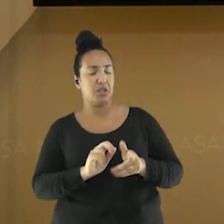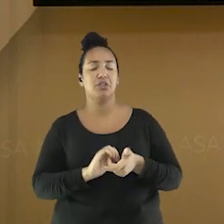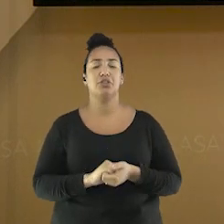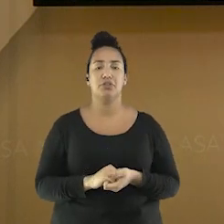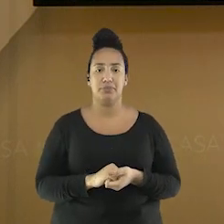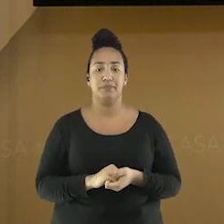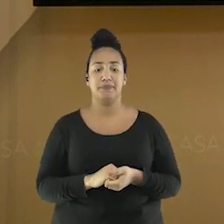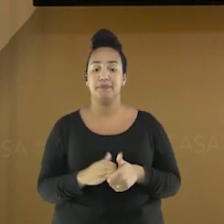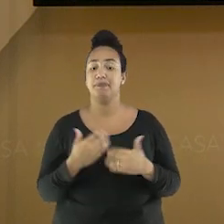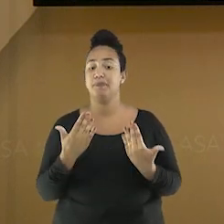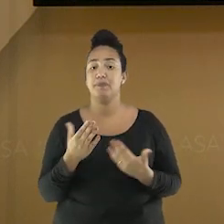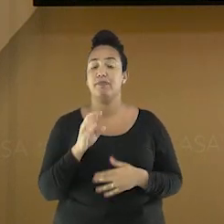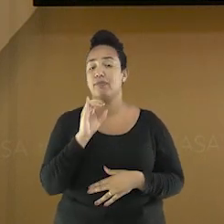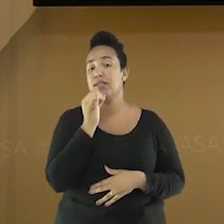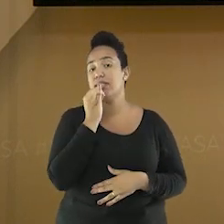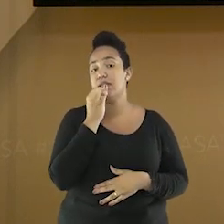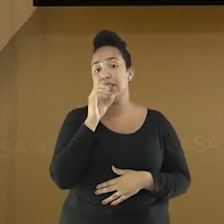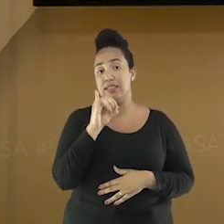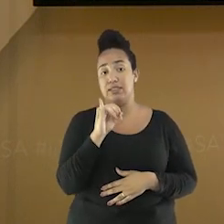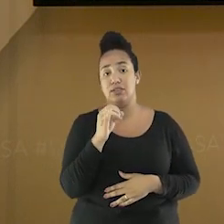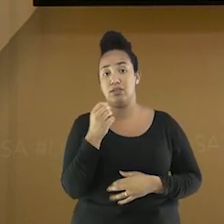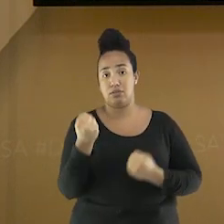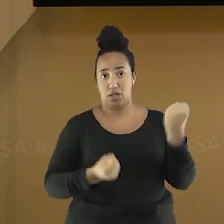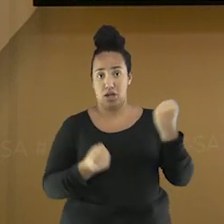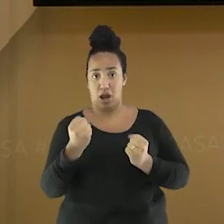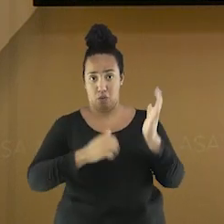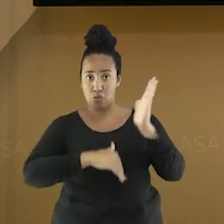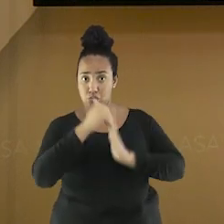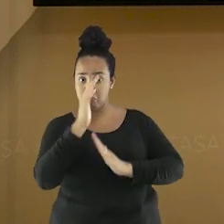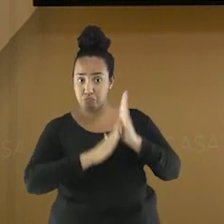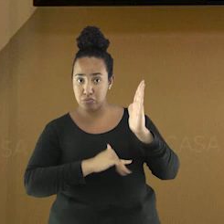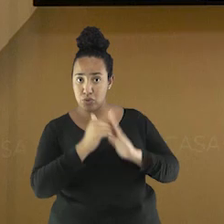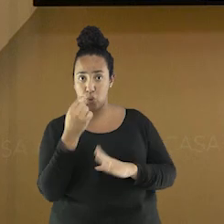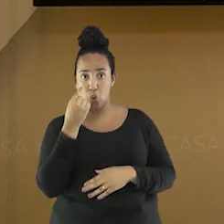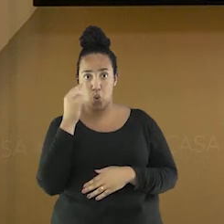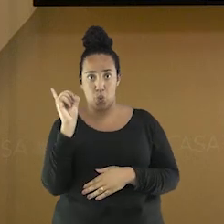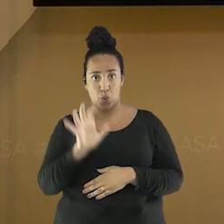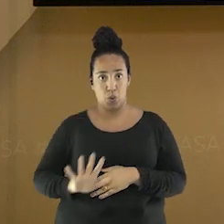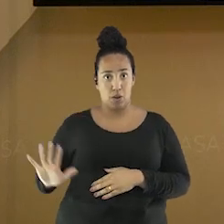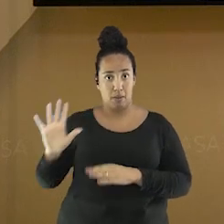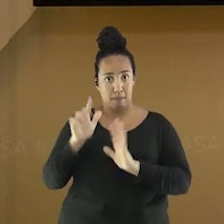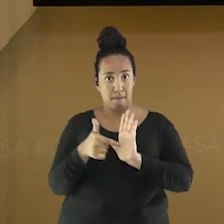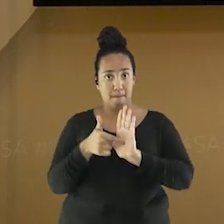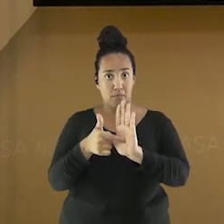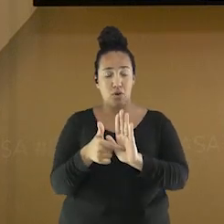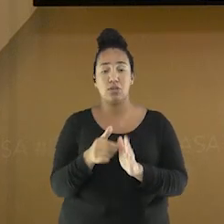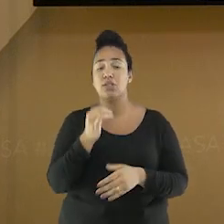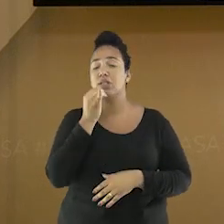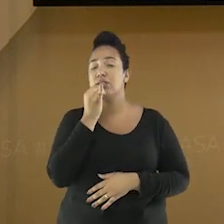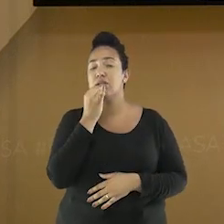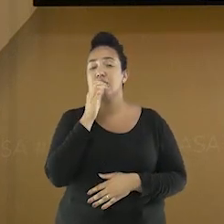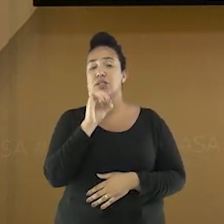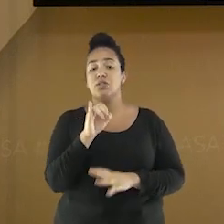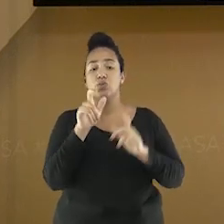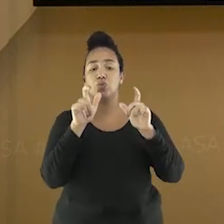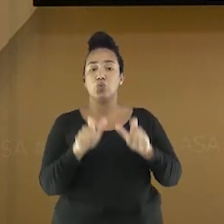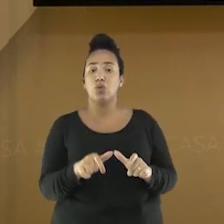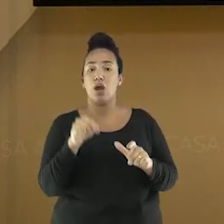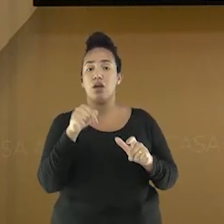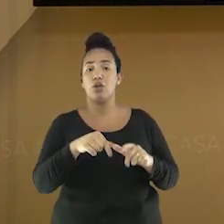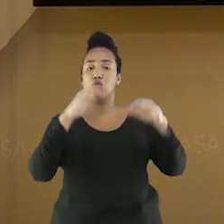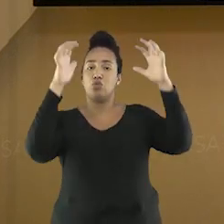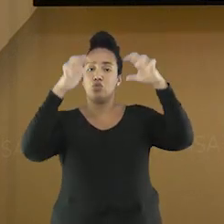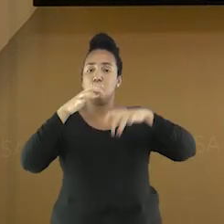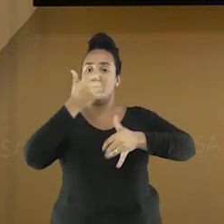E quando você tem, no caso de pintura de carro, como nós vemos aqui, se você está num lugar que sofreu com chuva ácida, você precisa lavar